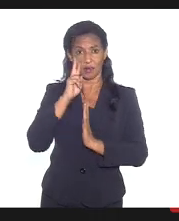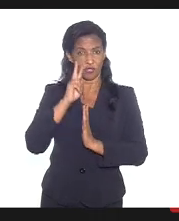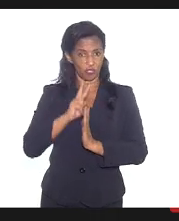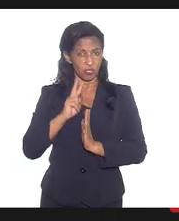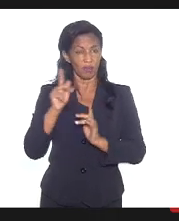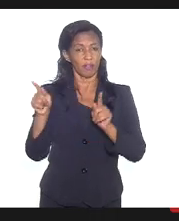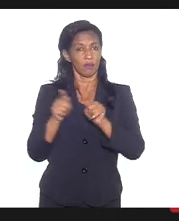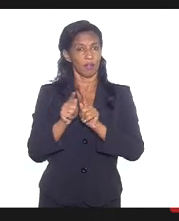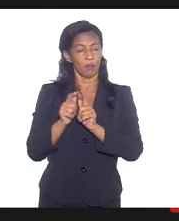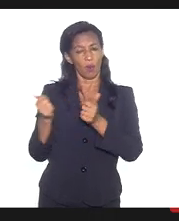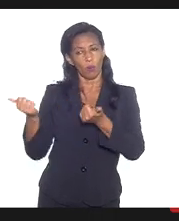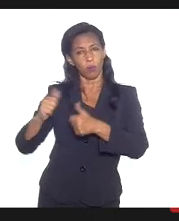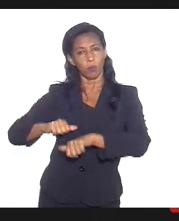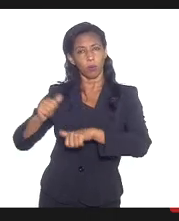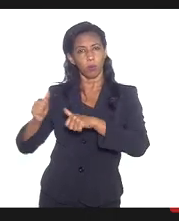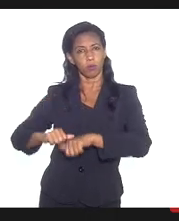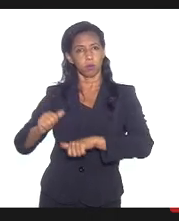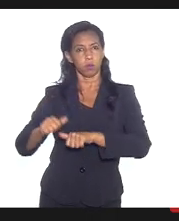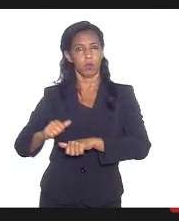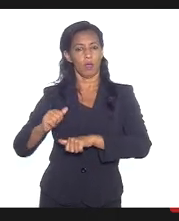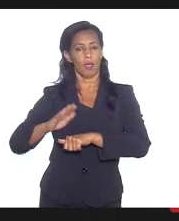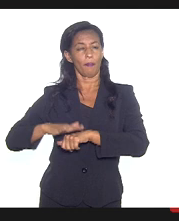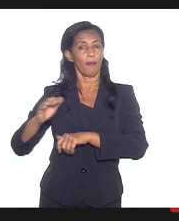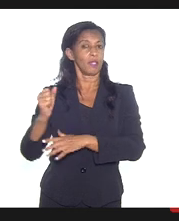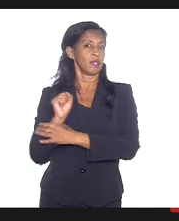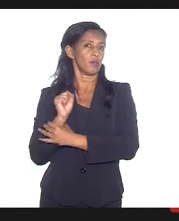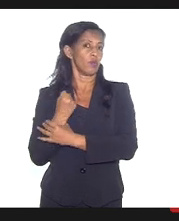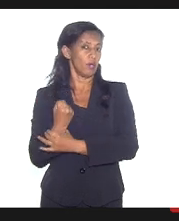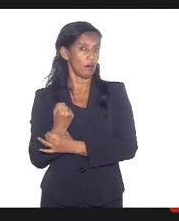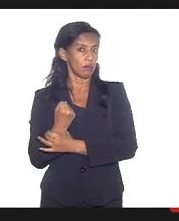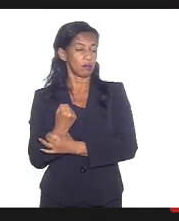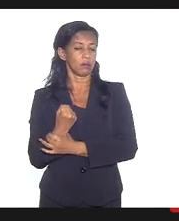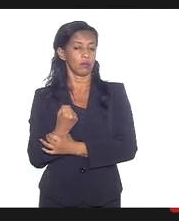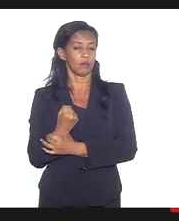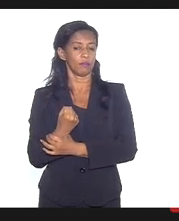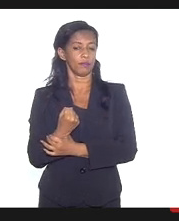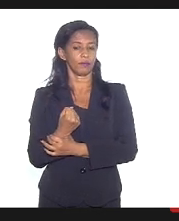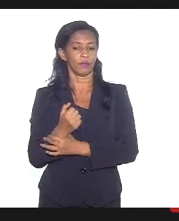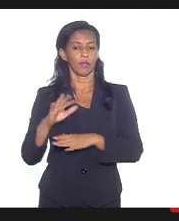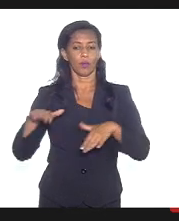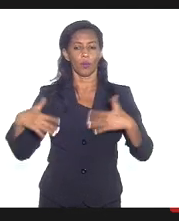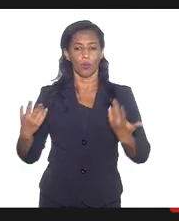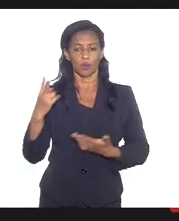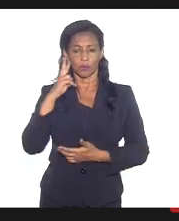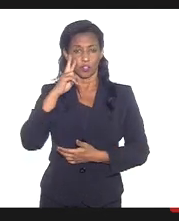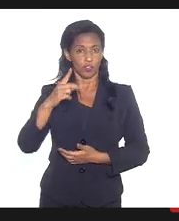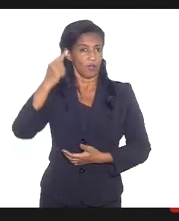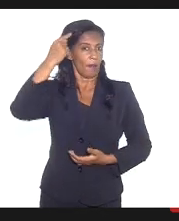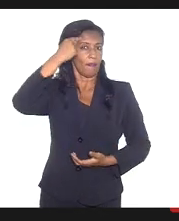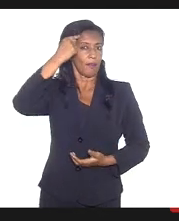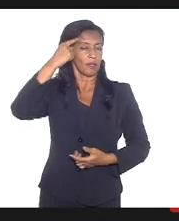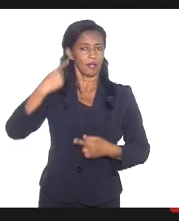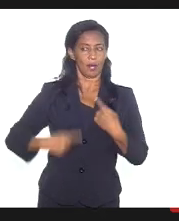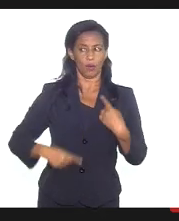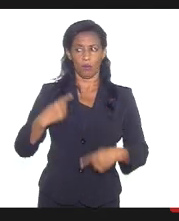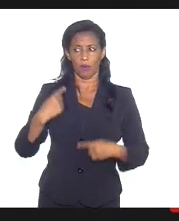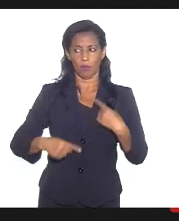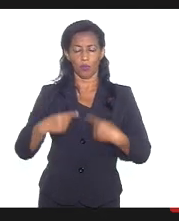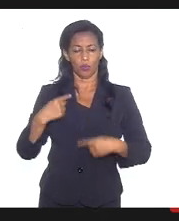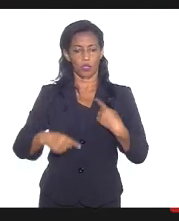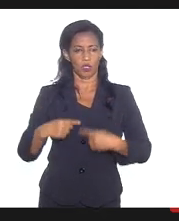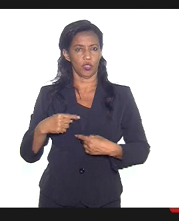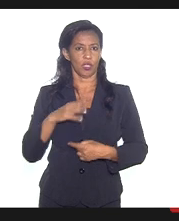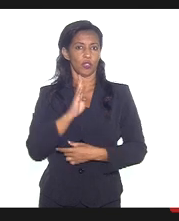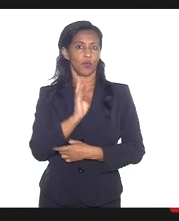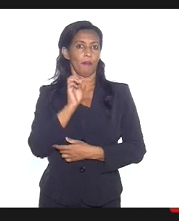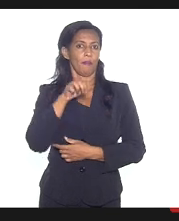propício de monitoramento, de, vamos dizer assim, a mais segurança, vamos dizer assim, quando a gente vier a pensar numa política, né, de benefícios,